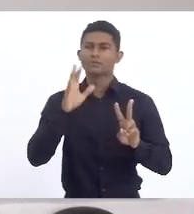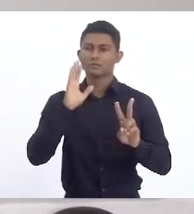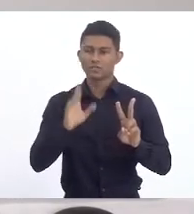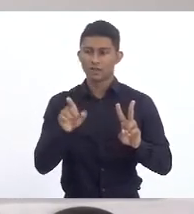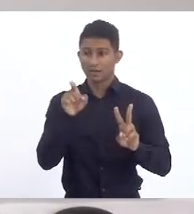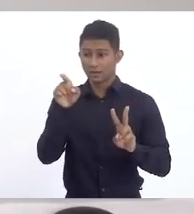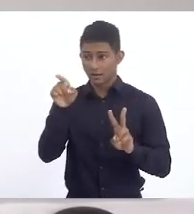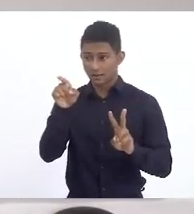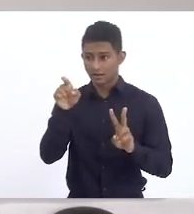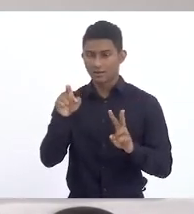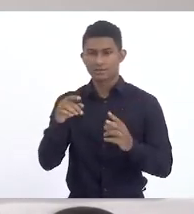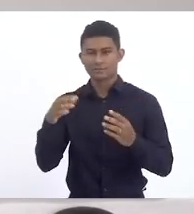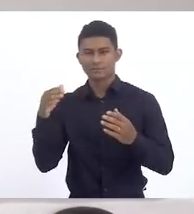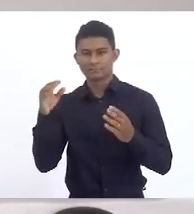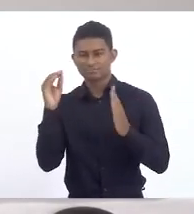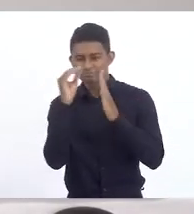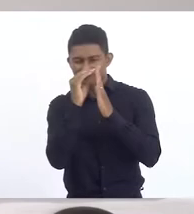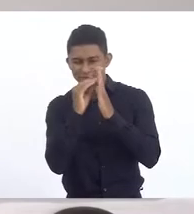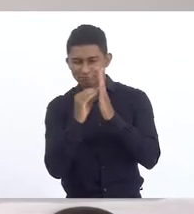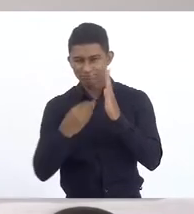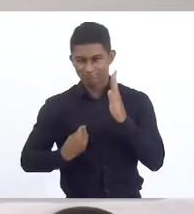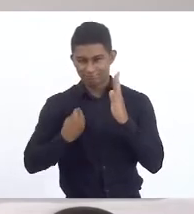presença do economista